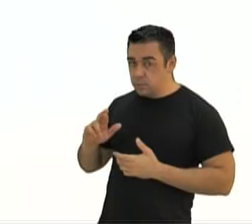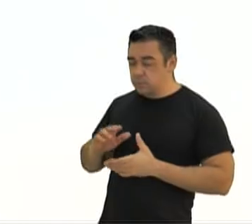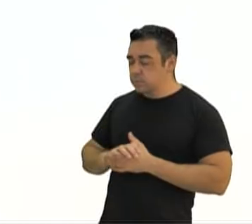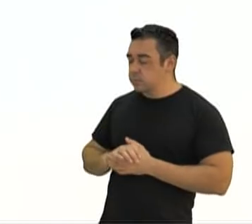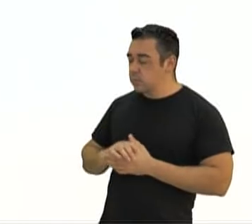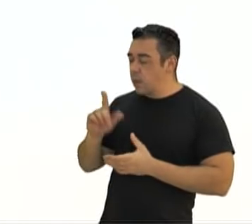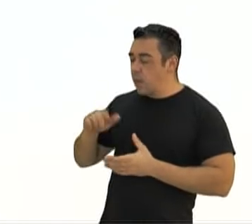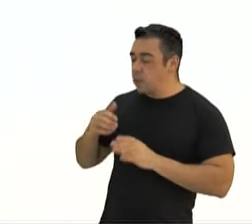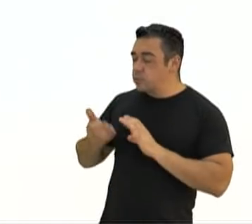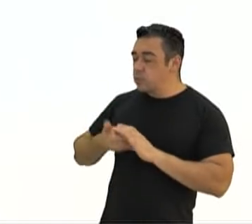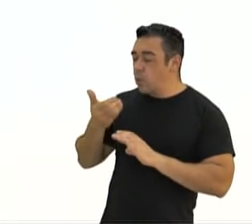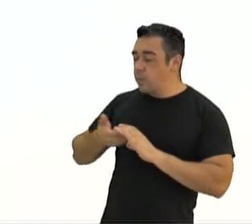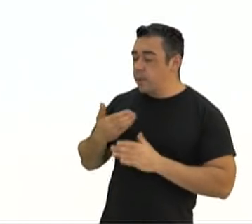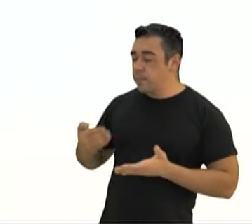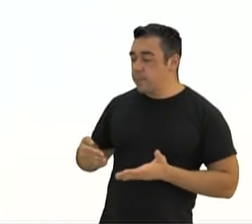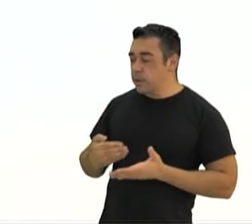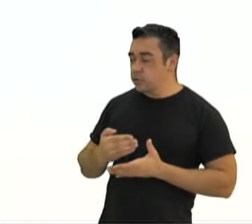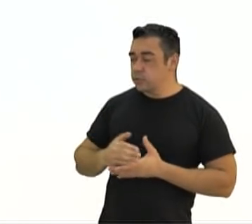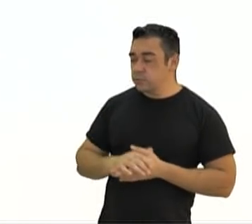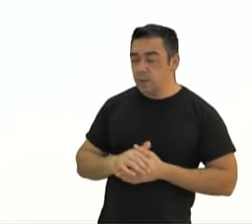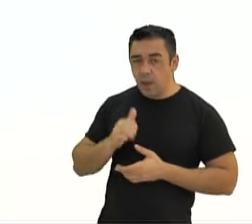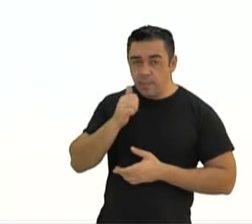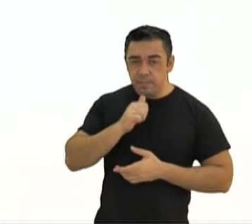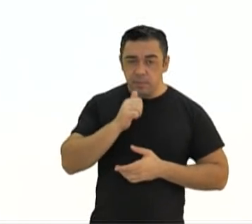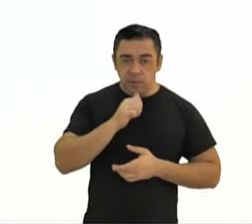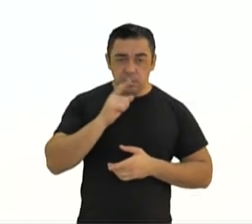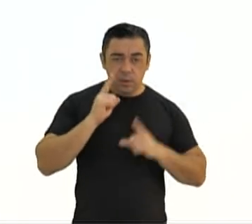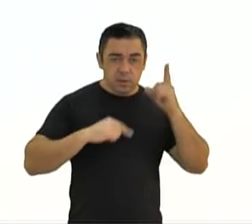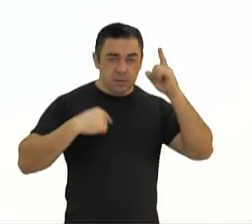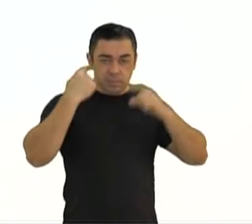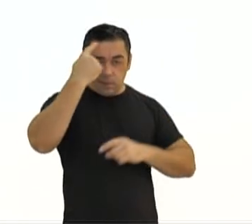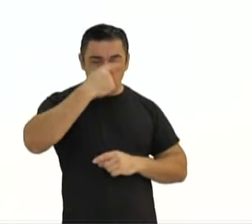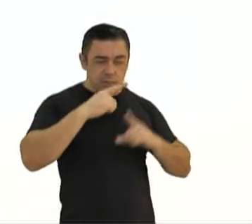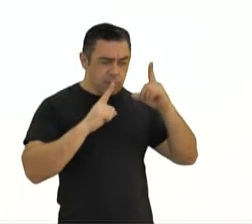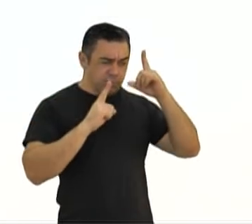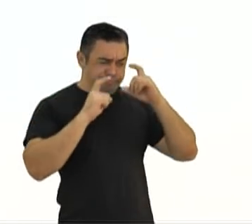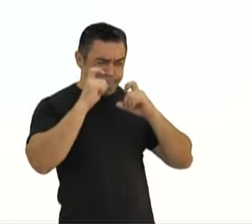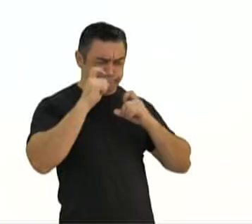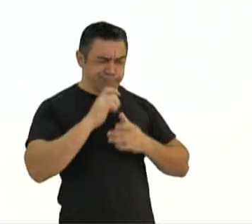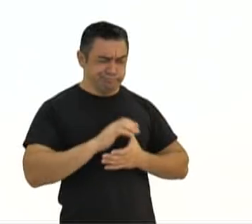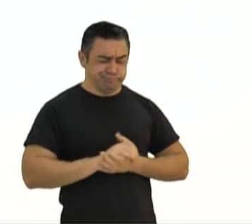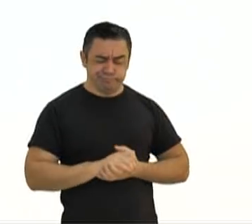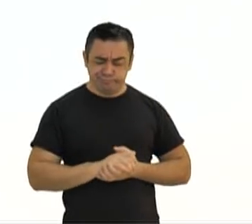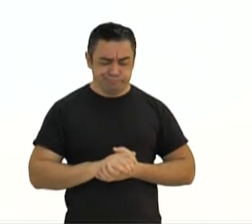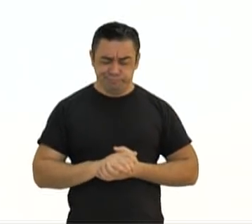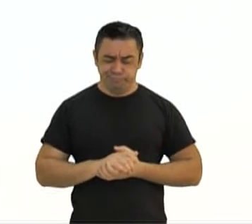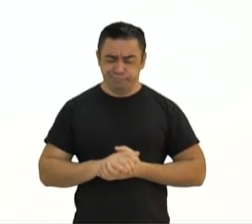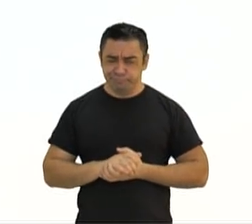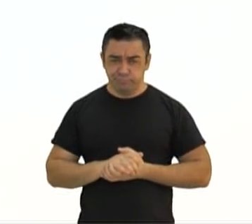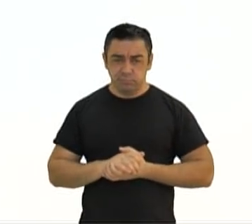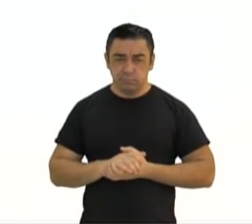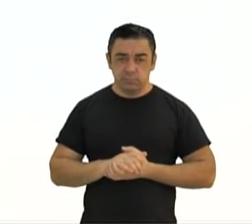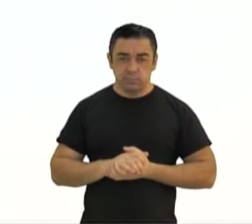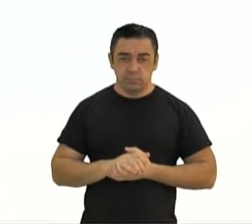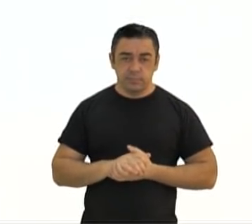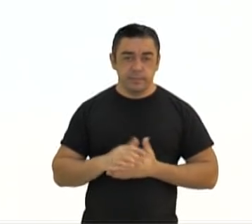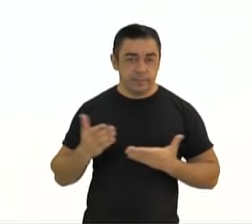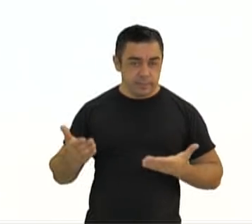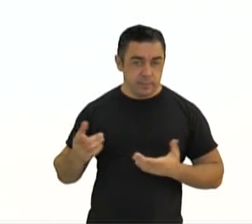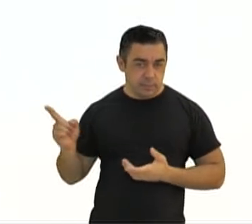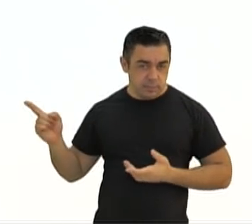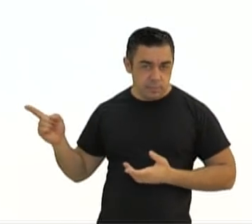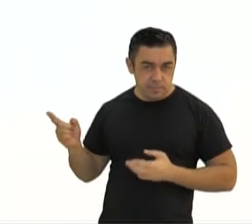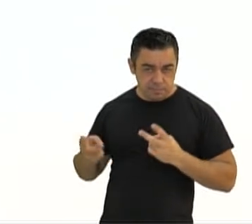estava recortando uma receita. Ela, então, questionou se era de alguma coisa gostosa. Quando a mãe disse sopa